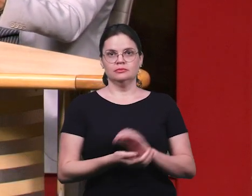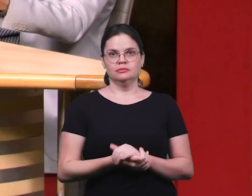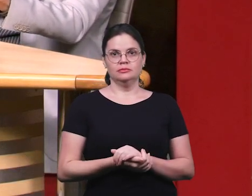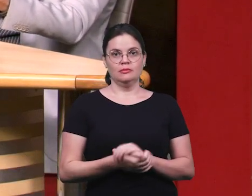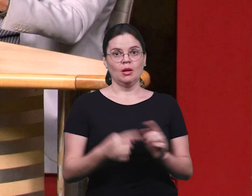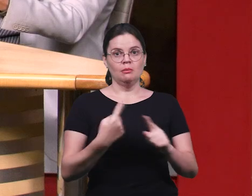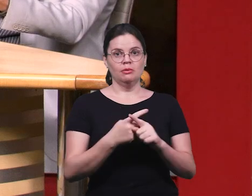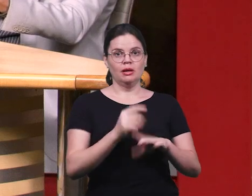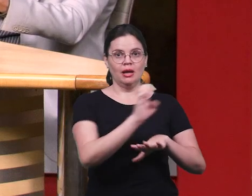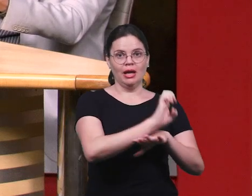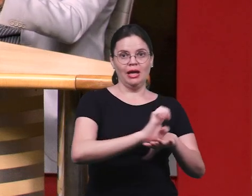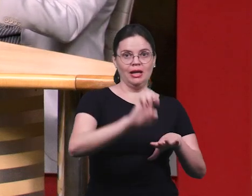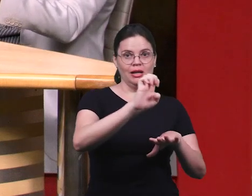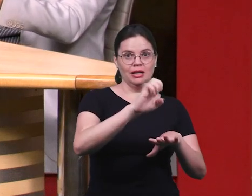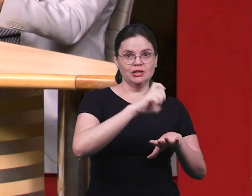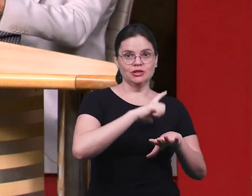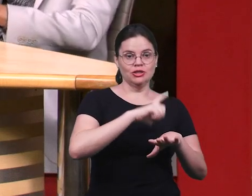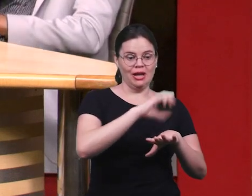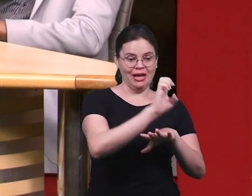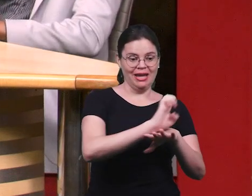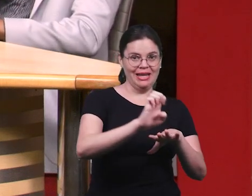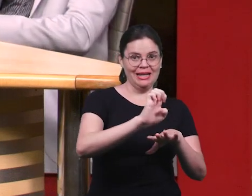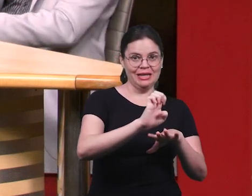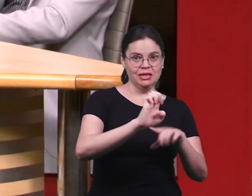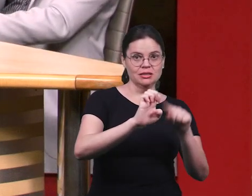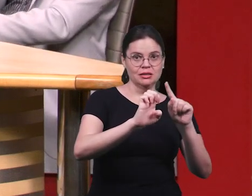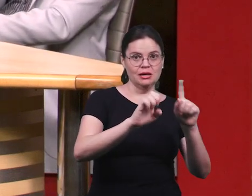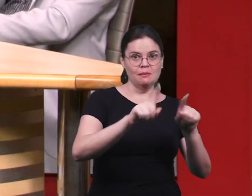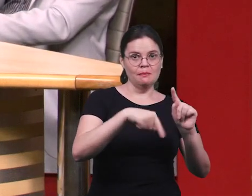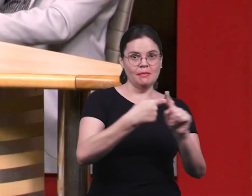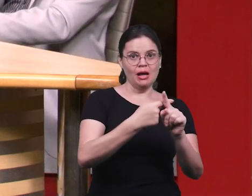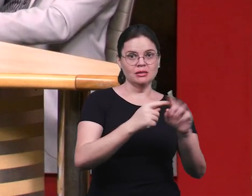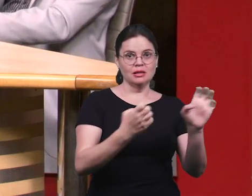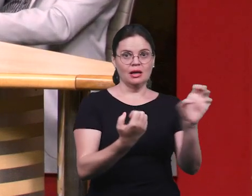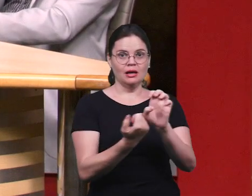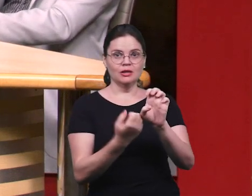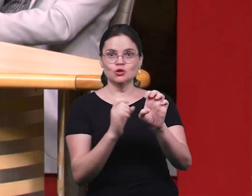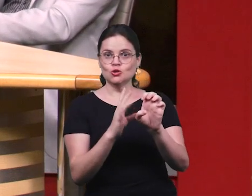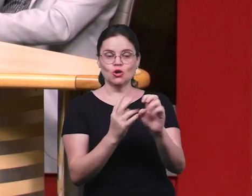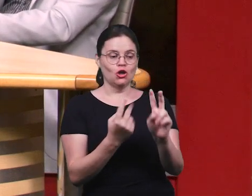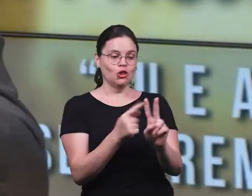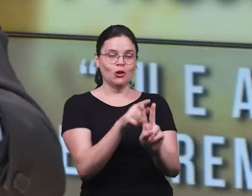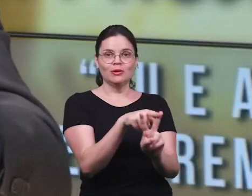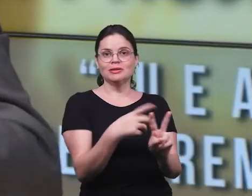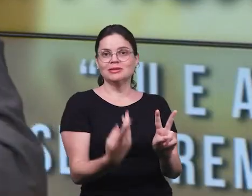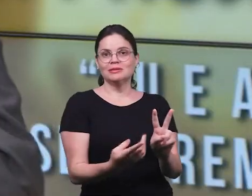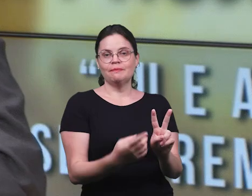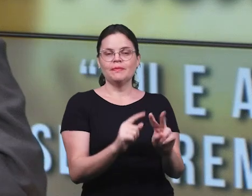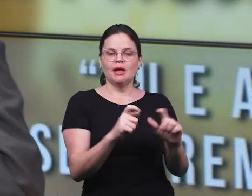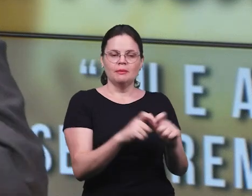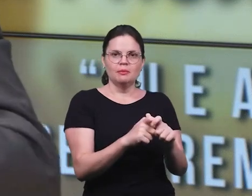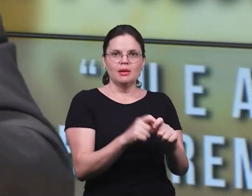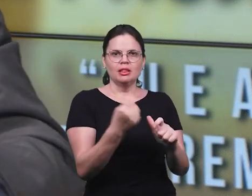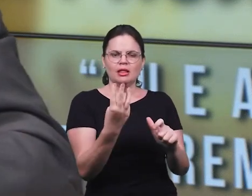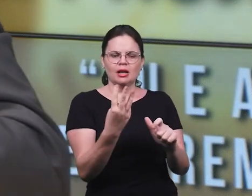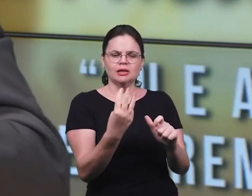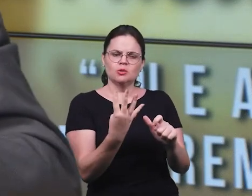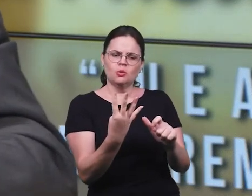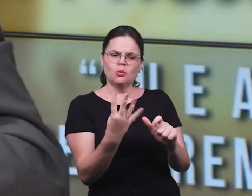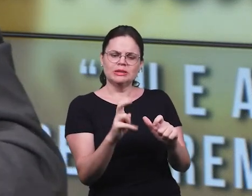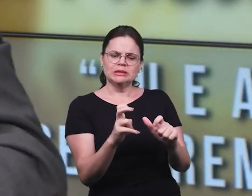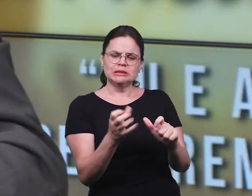ele e Eliseu só. É, verdade. Era um só. Verdade. Agora tinha um monte, né? Verdade. Ou seja, era um grupinho, lembro, né? 3, 4, daqui a pouco começou a crescer,